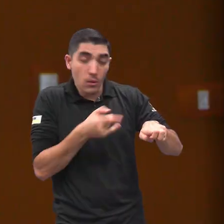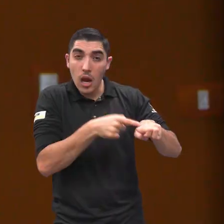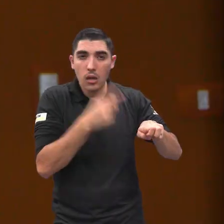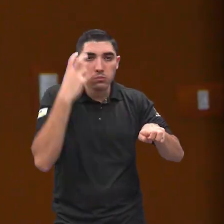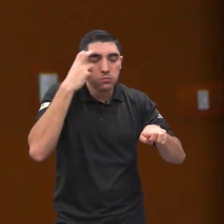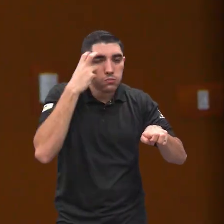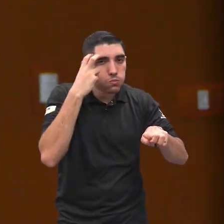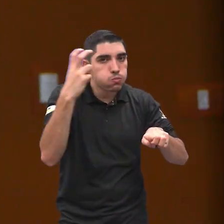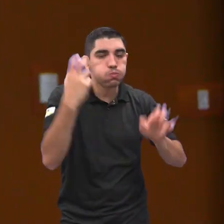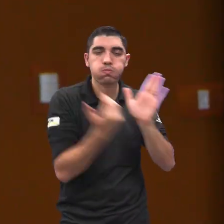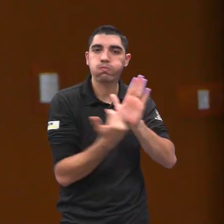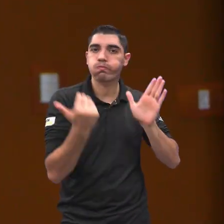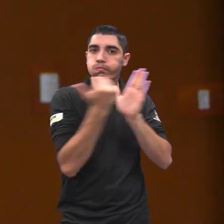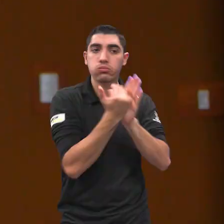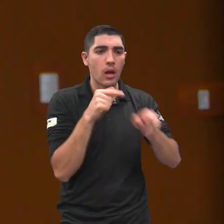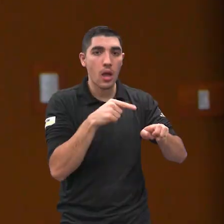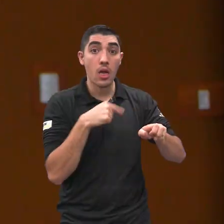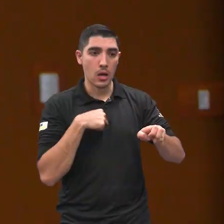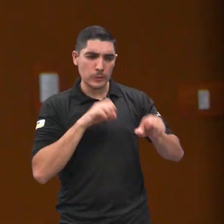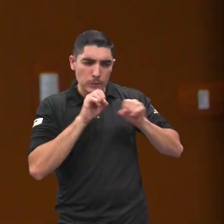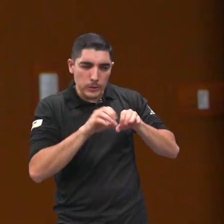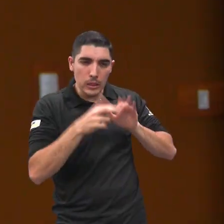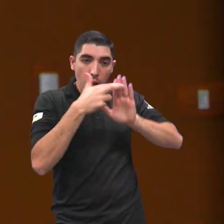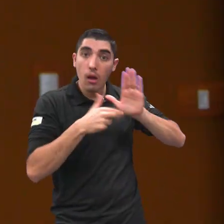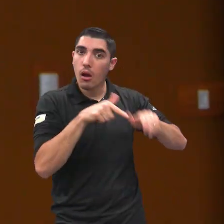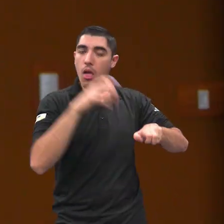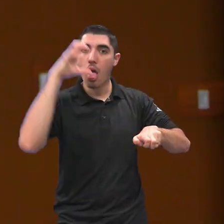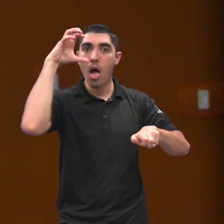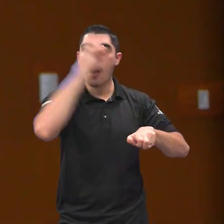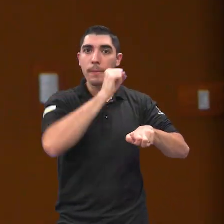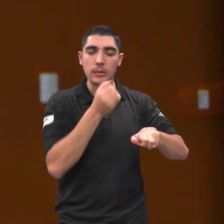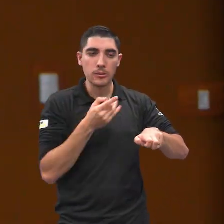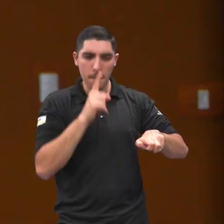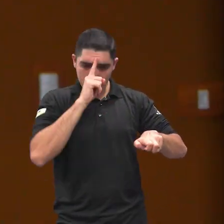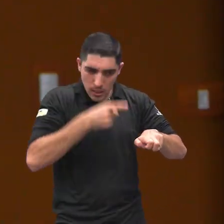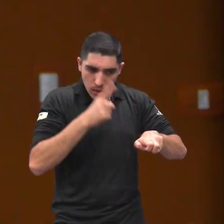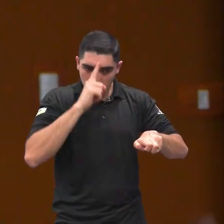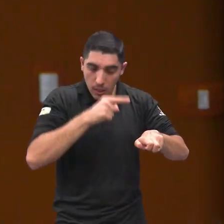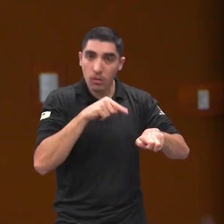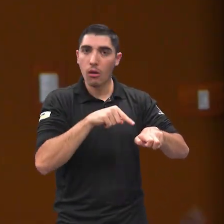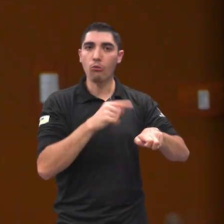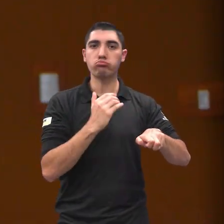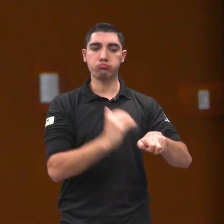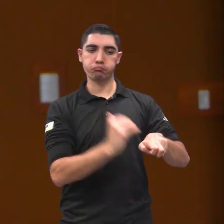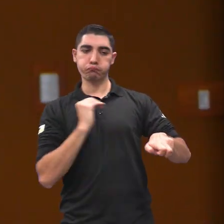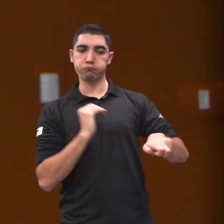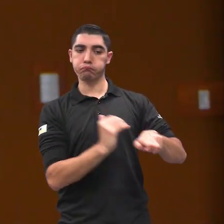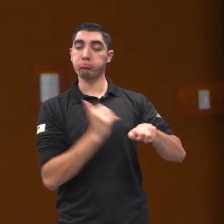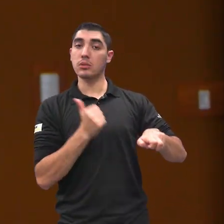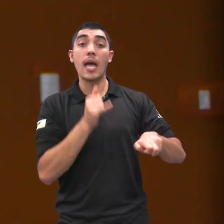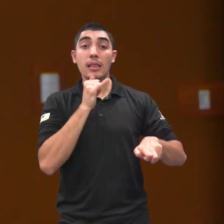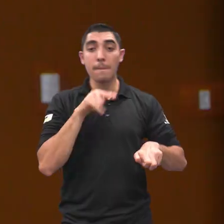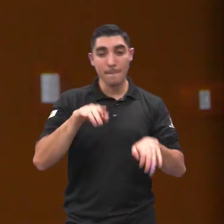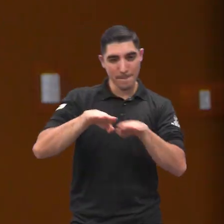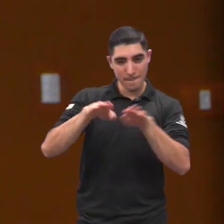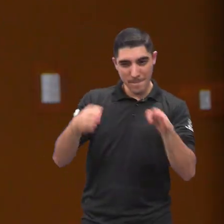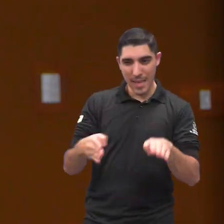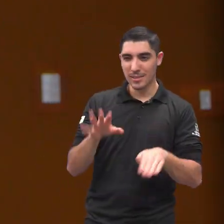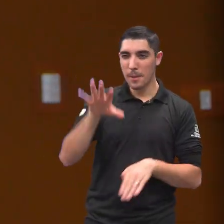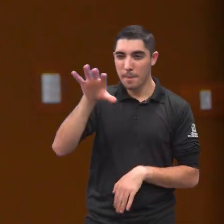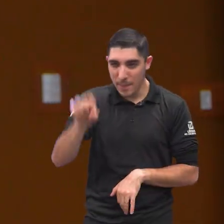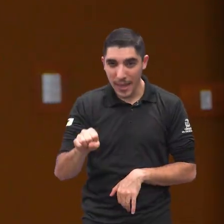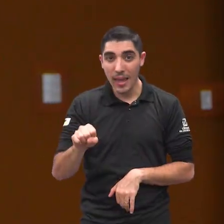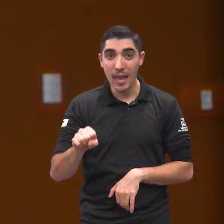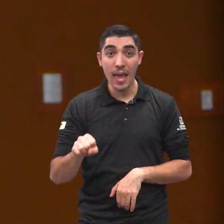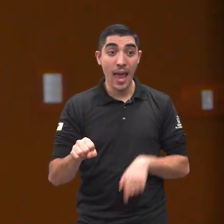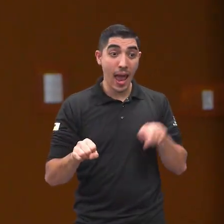eles são inteligentes, então são gatos que eles aprendem comandos facilmente. Então a gente, por exemplo, já ensinou alguns comandos pra eles, que quando pega uma coisa na mesa, que a gente quer